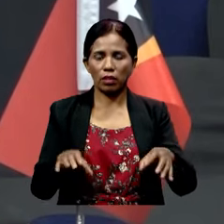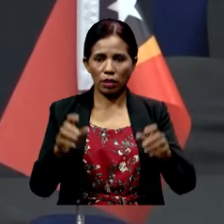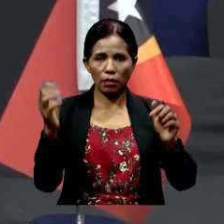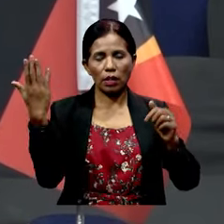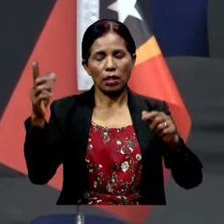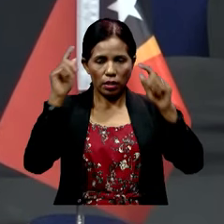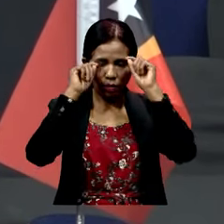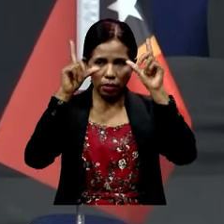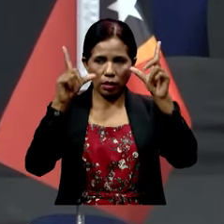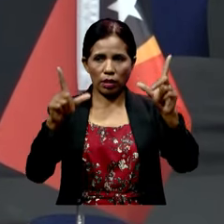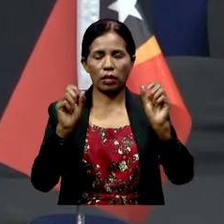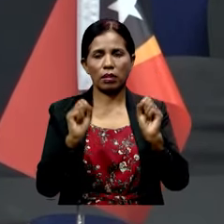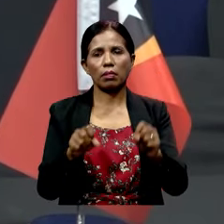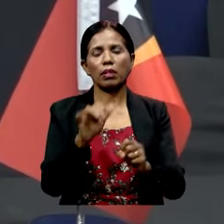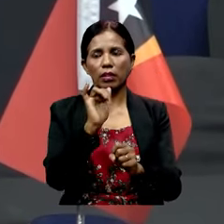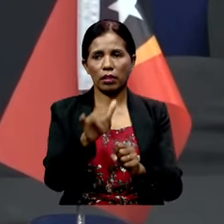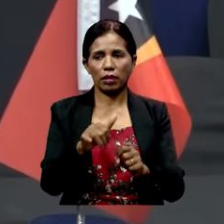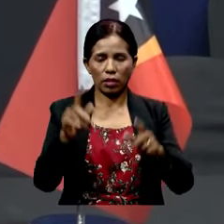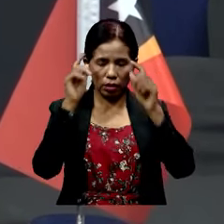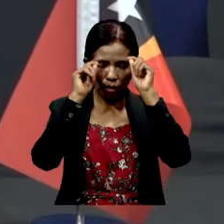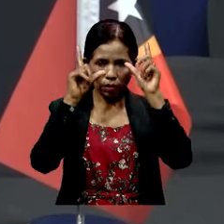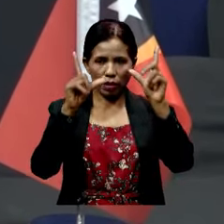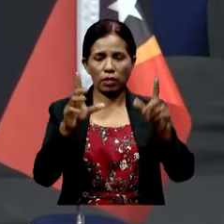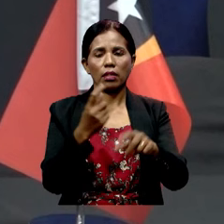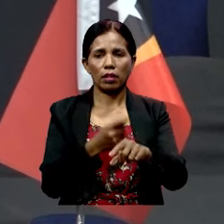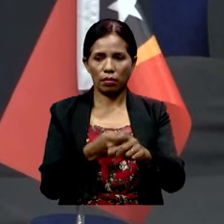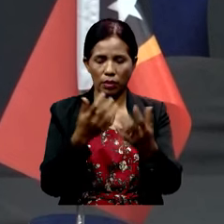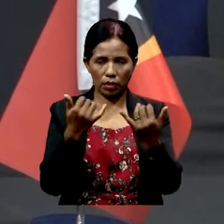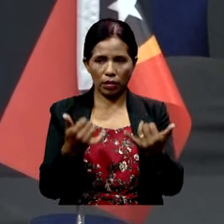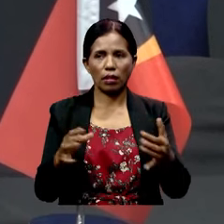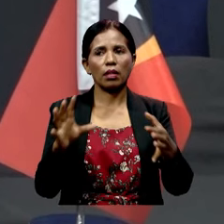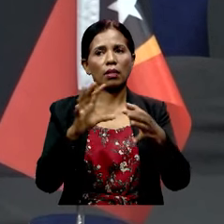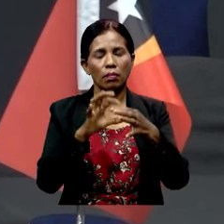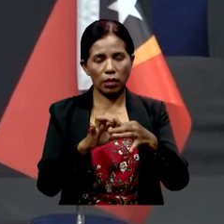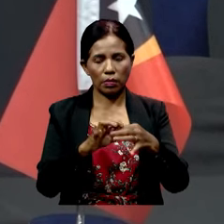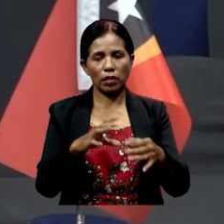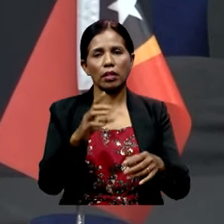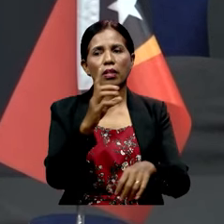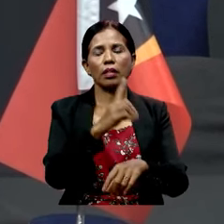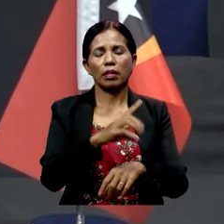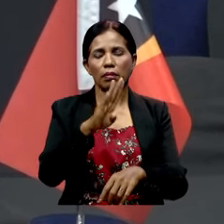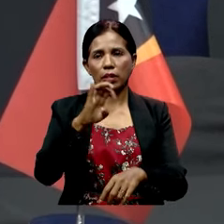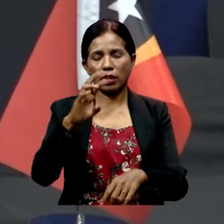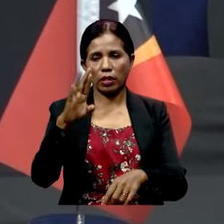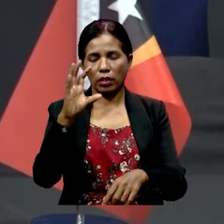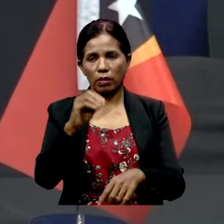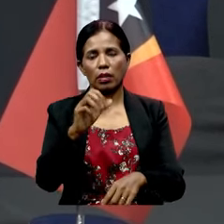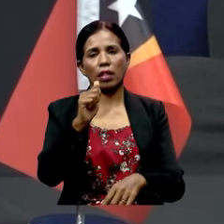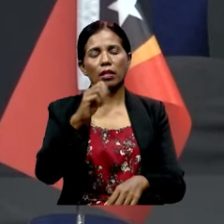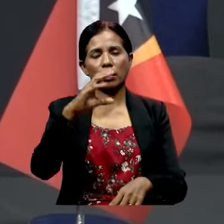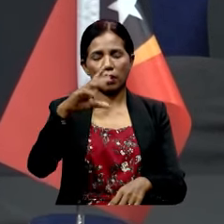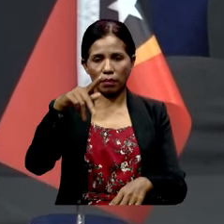Timor-Leste tem alcançado. Timor-Leste é, neste momento, membro do Bureau do OSCP, mas